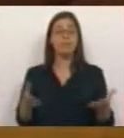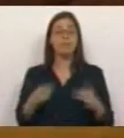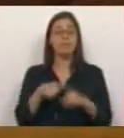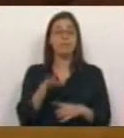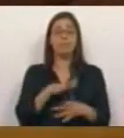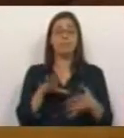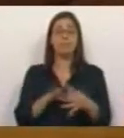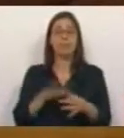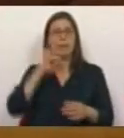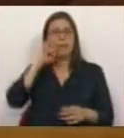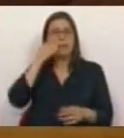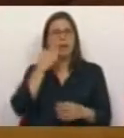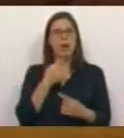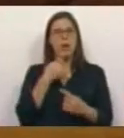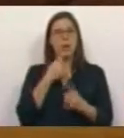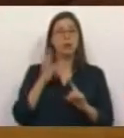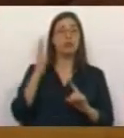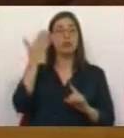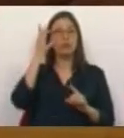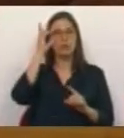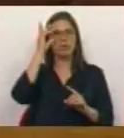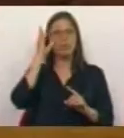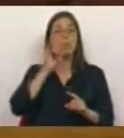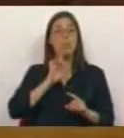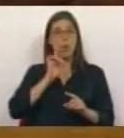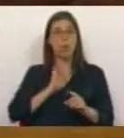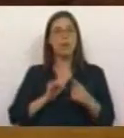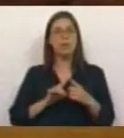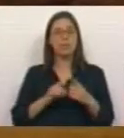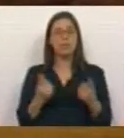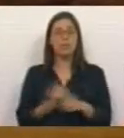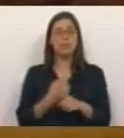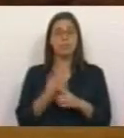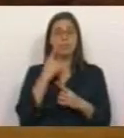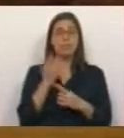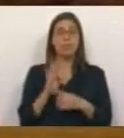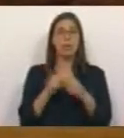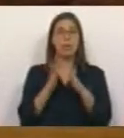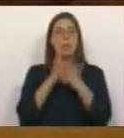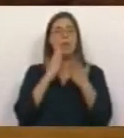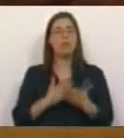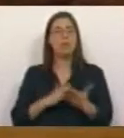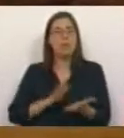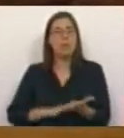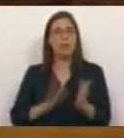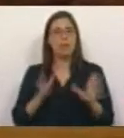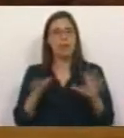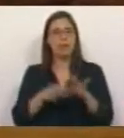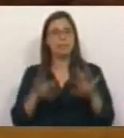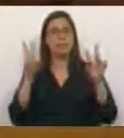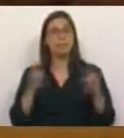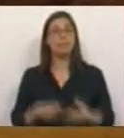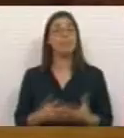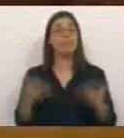uma circunstância que penaliza, aliás, em primeiro lugar, as mulheres, como de resto mostram todos os estudos sobre a matéria.